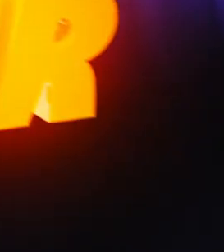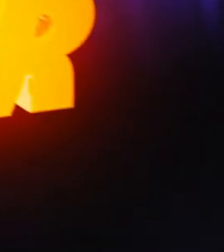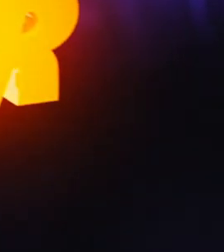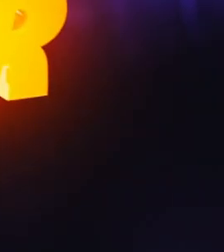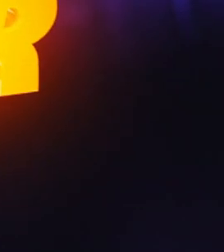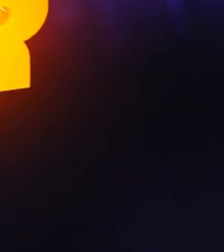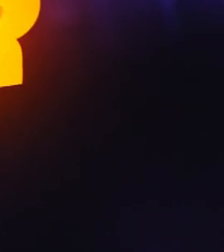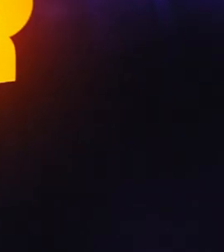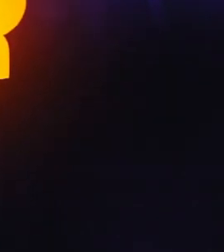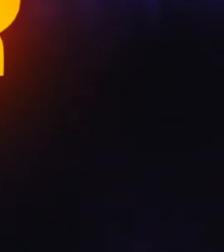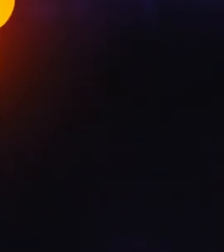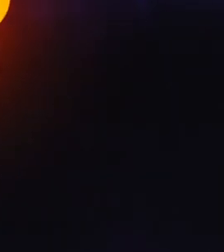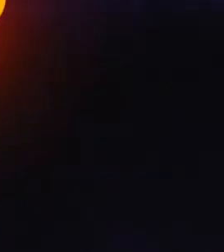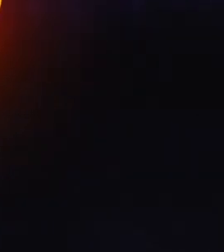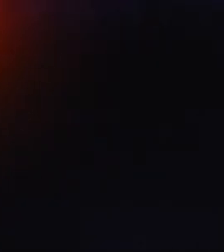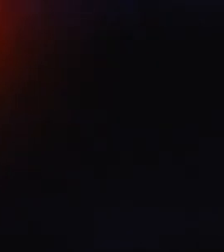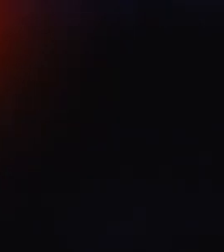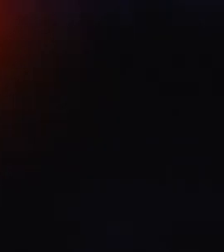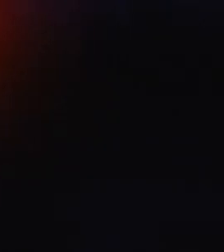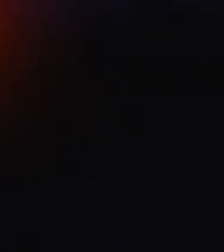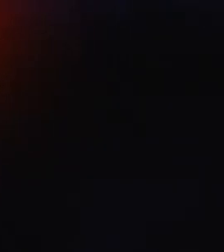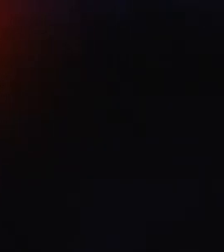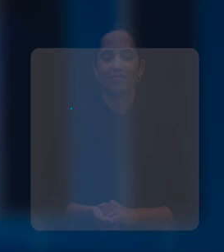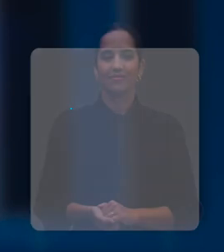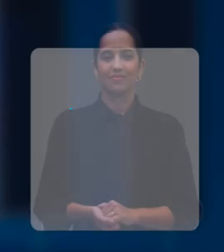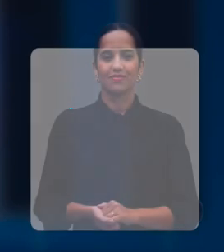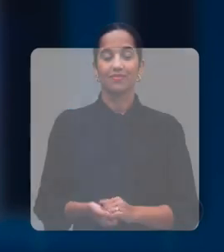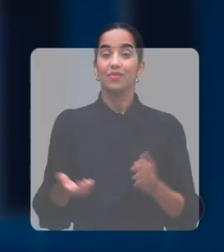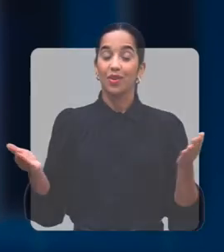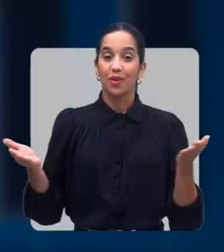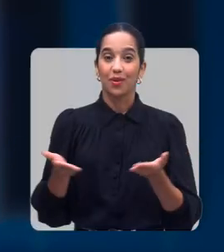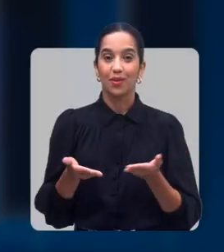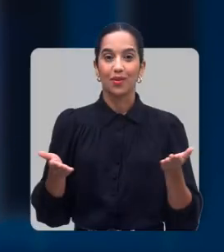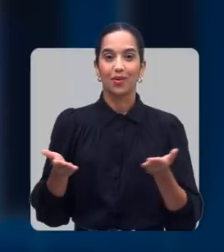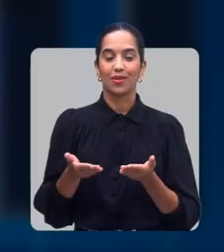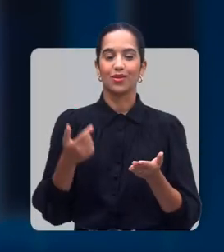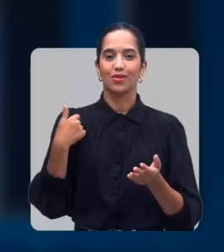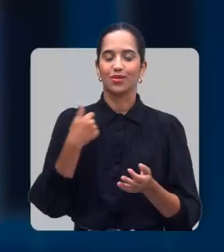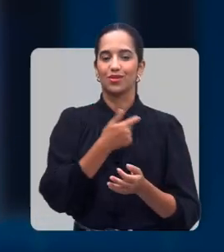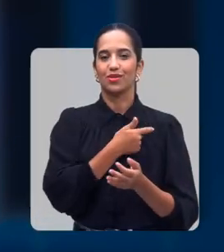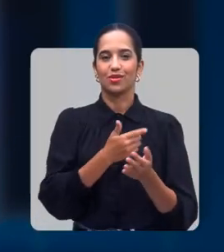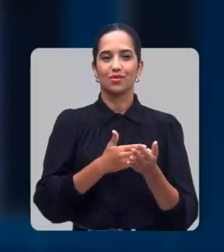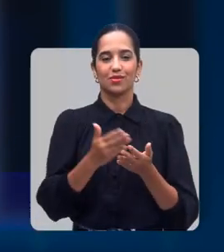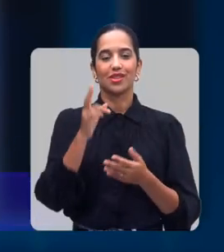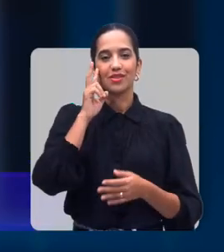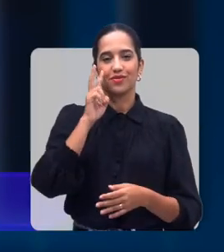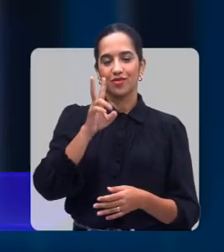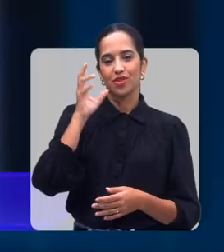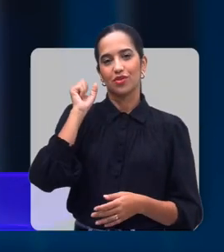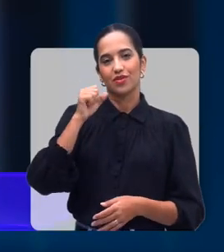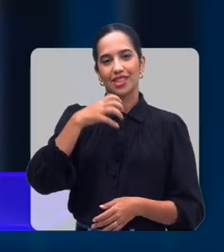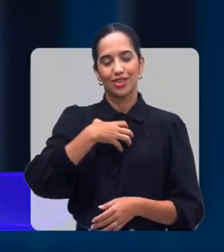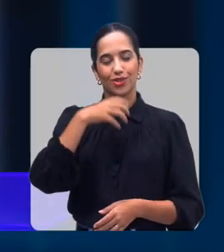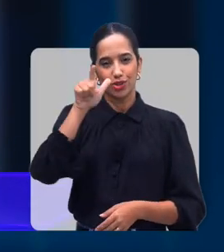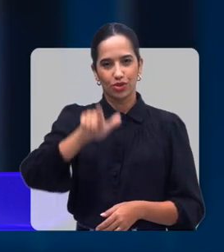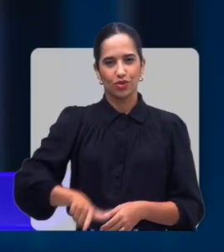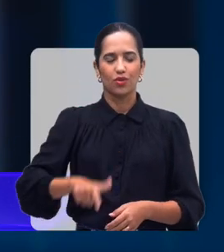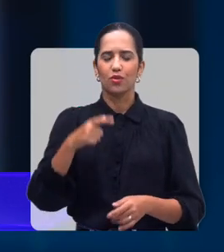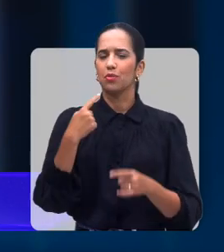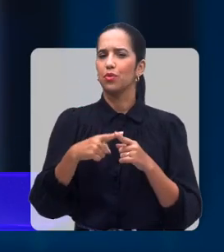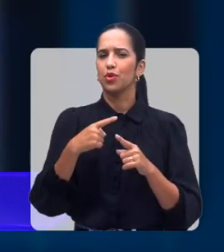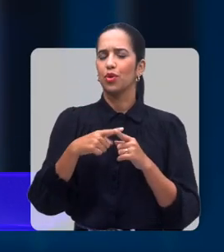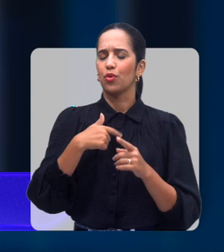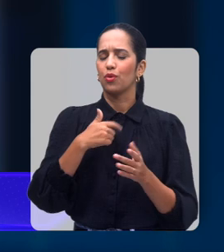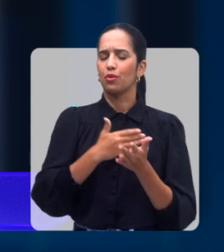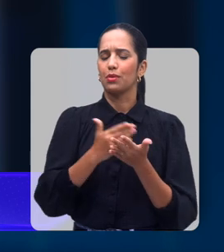Ver, ouvir, sentir. Hoje estamos começando mais um Ver, Ouvir, Sentir. Por que eu